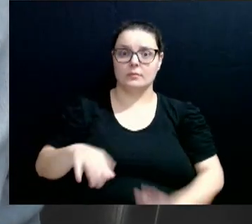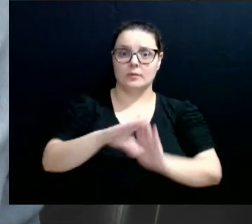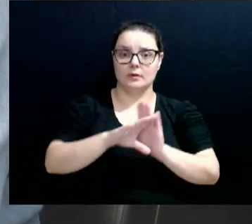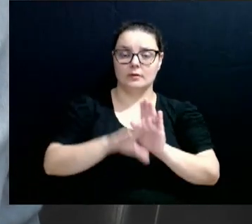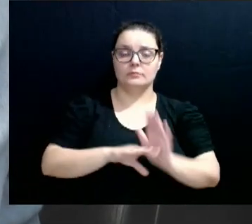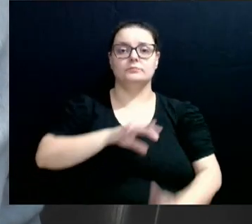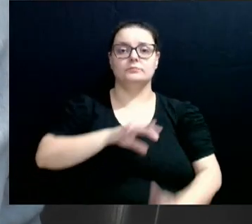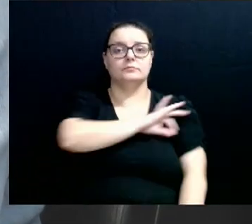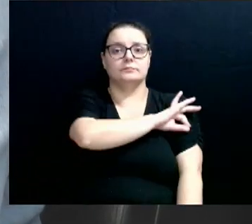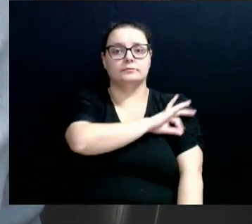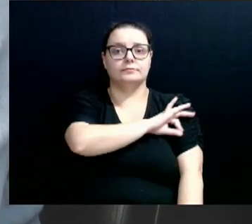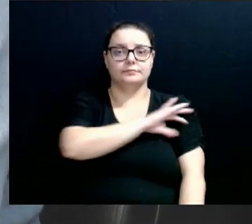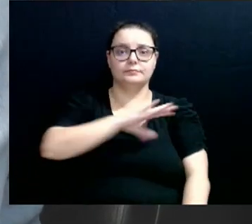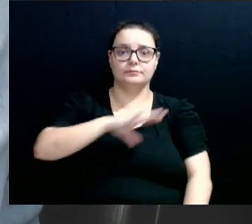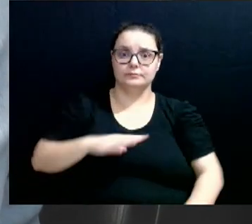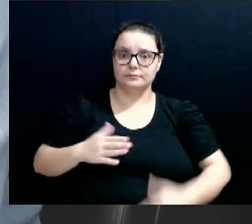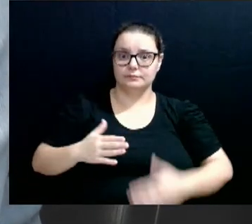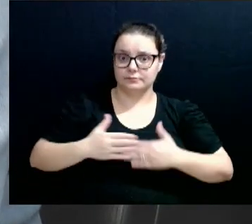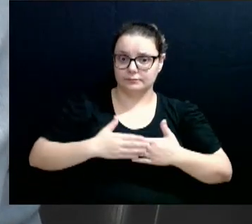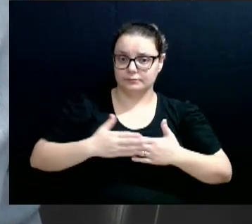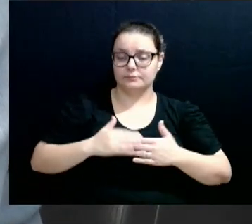Preto desenvolvia.